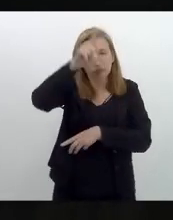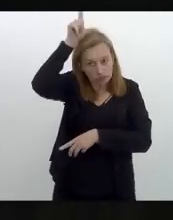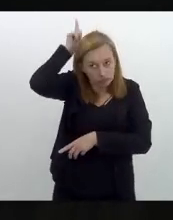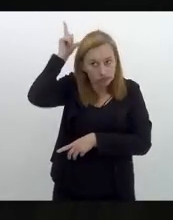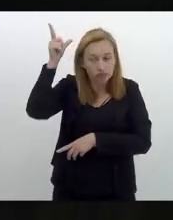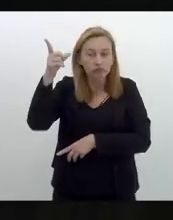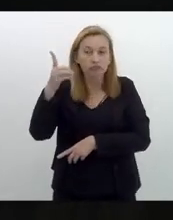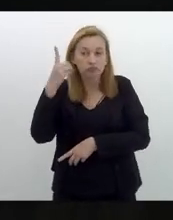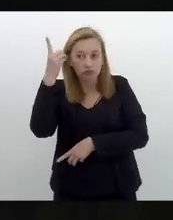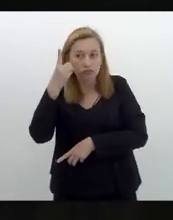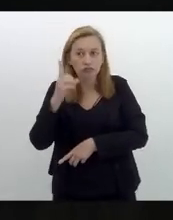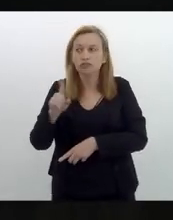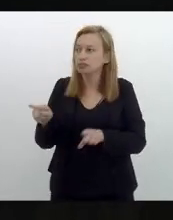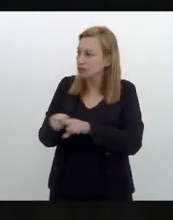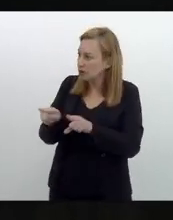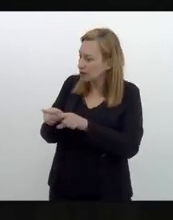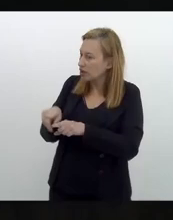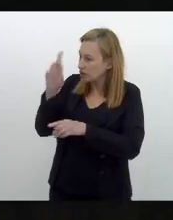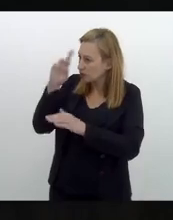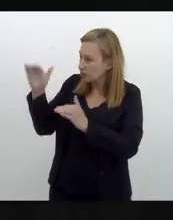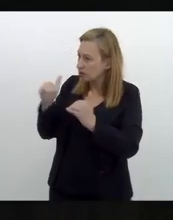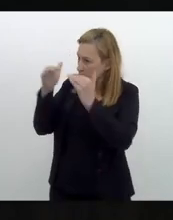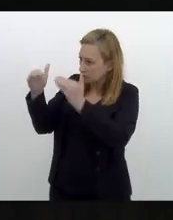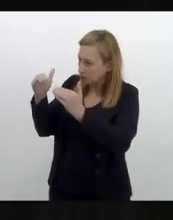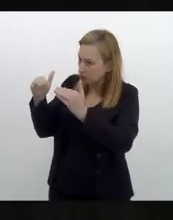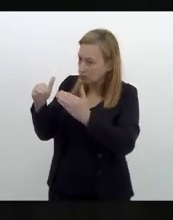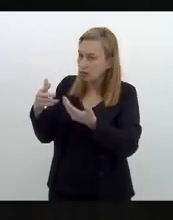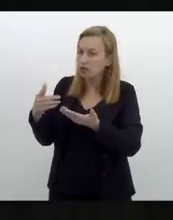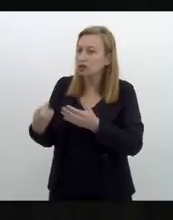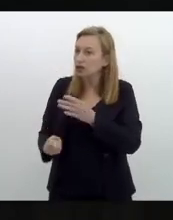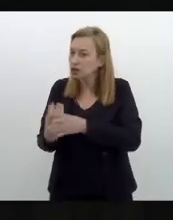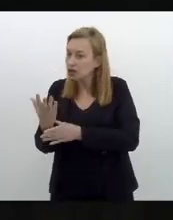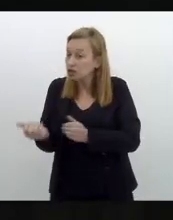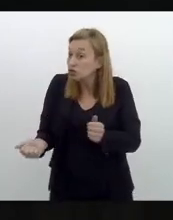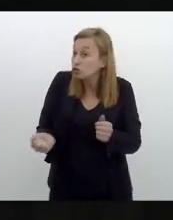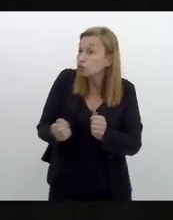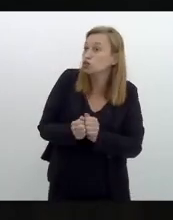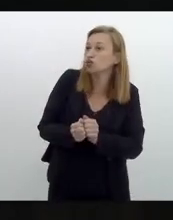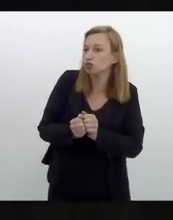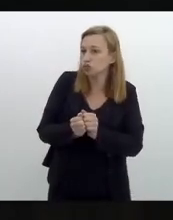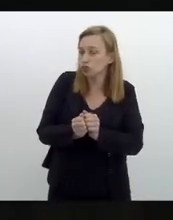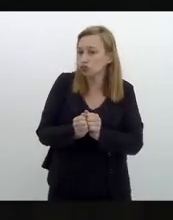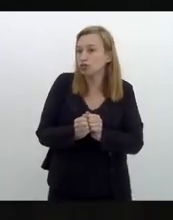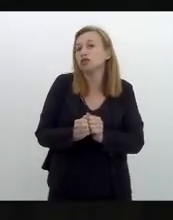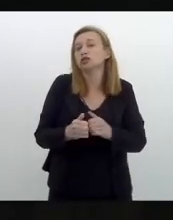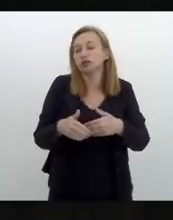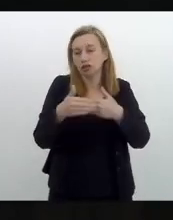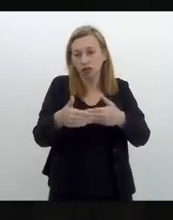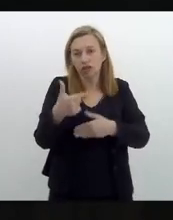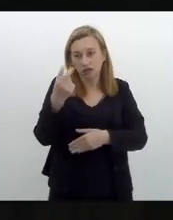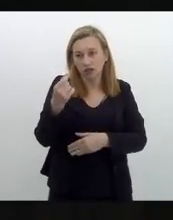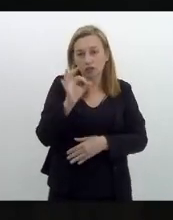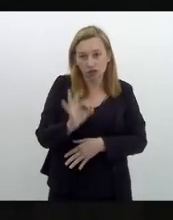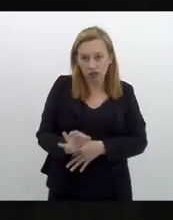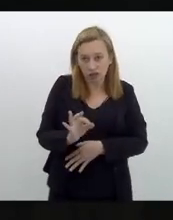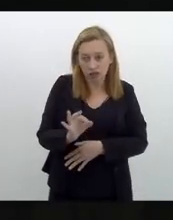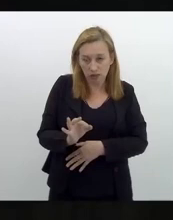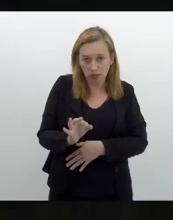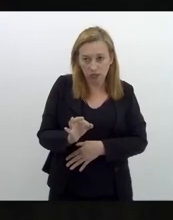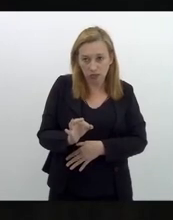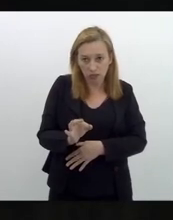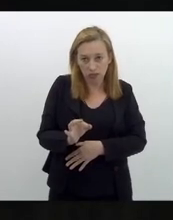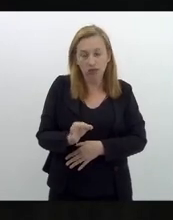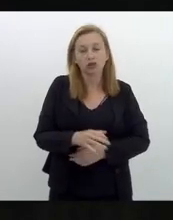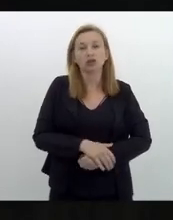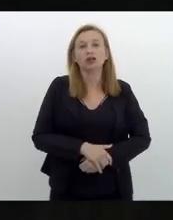alguns acho até que com vossa excelência falando que a gente está construindo que está bem adiantado do 20% está 95% adiantado dos